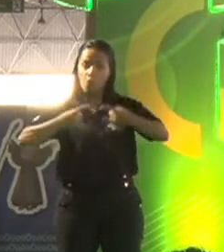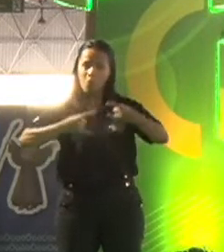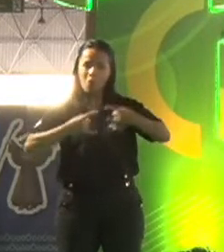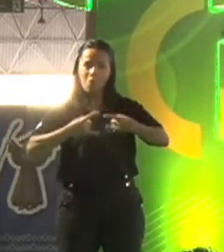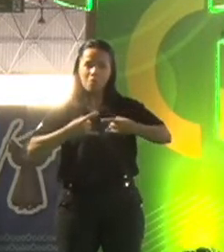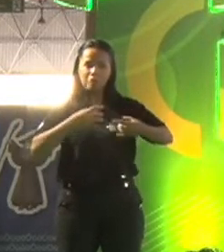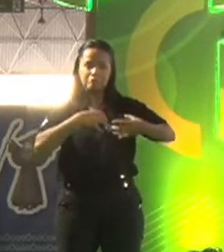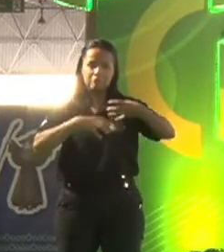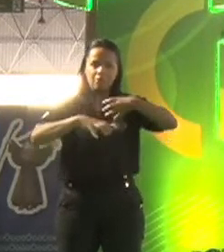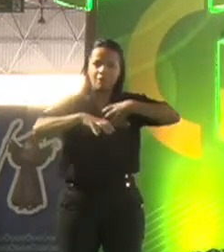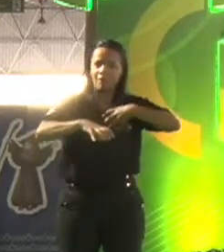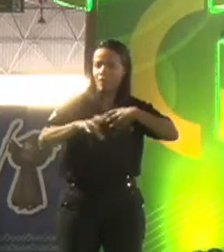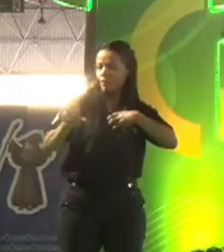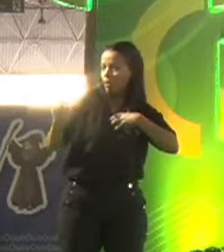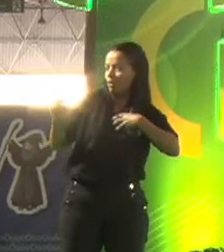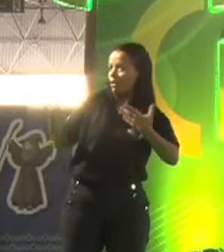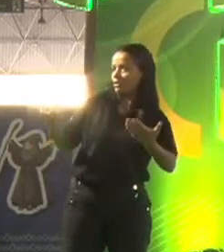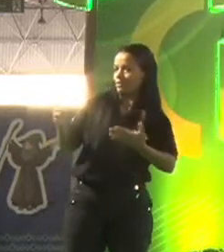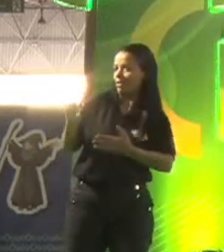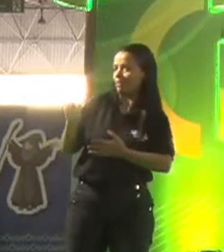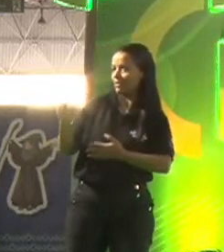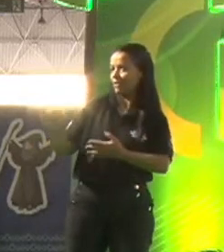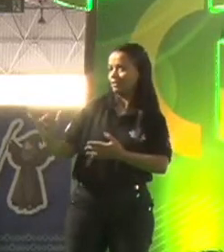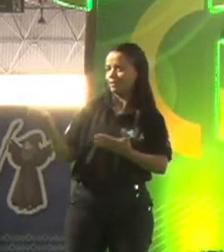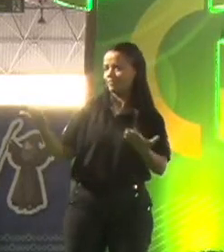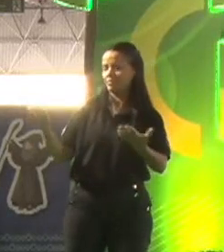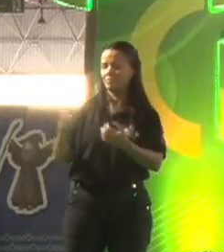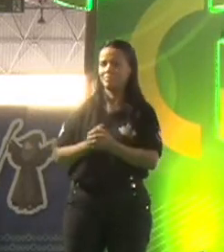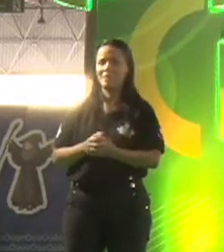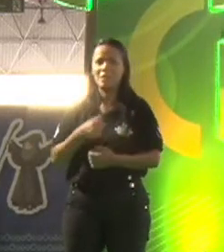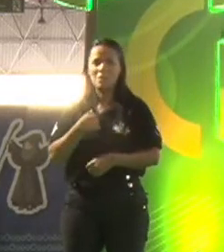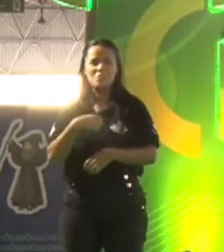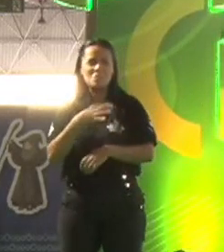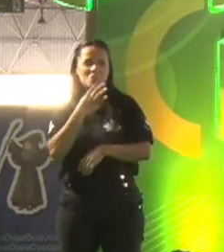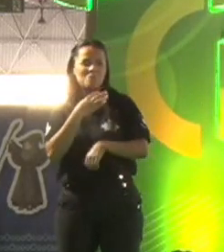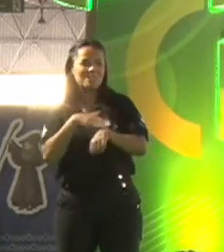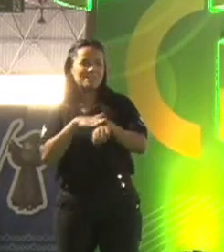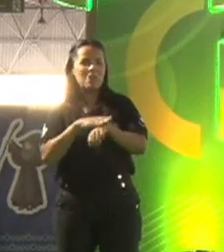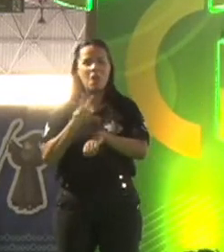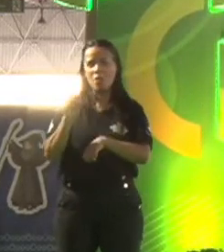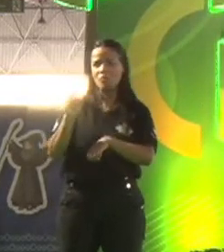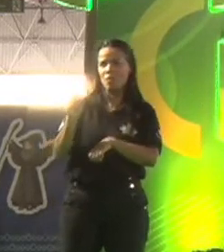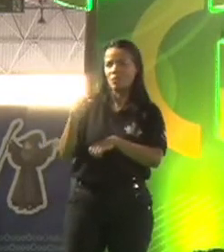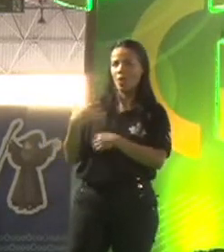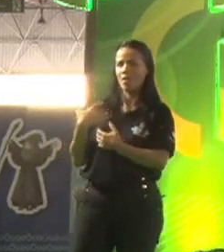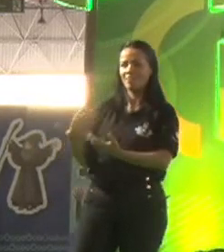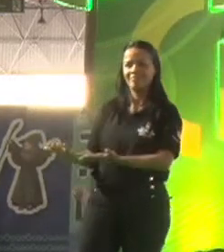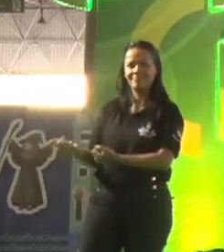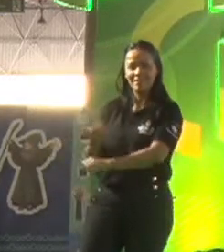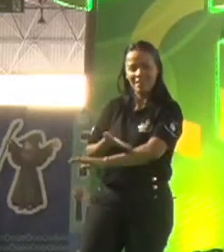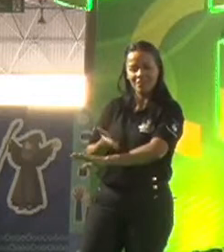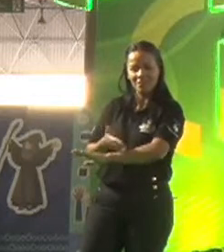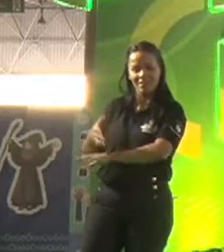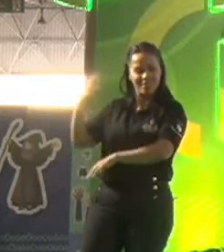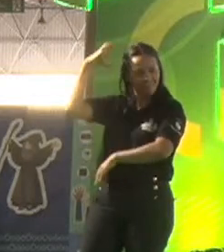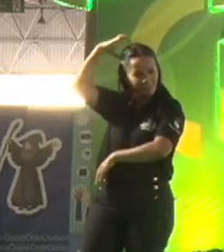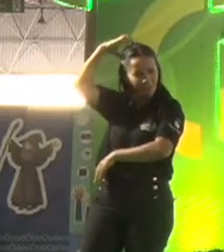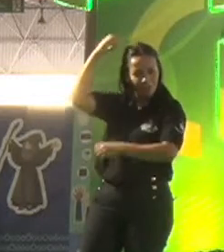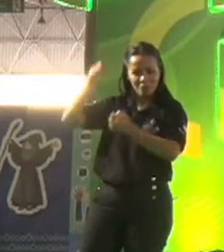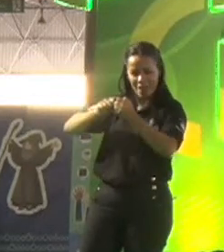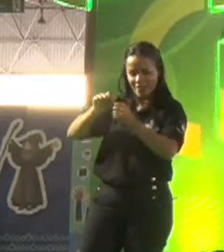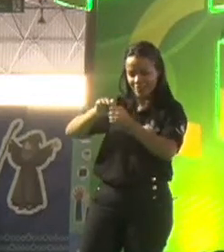considerando que sua avó não é da área de TI tá tô pensando aqui uma avó daquela tradicional de coque cabelinho branco que faz bolo